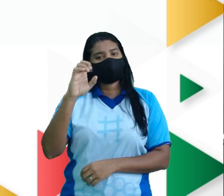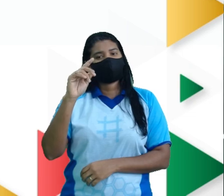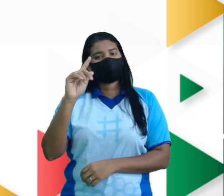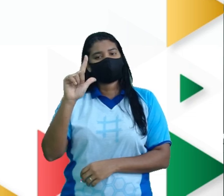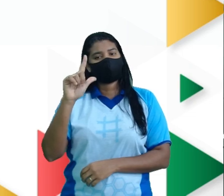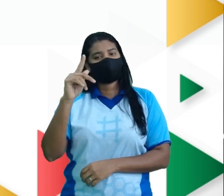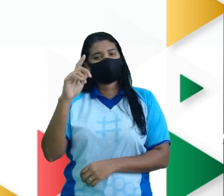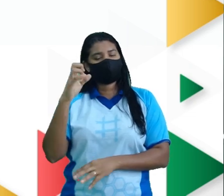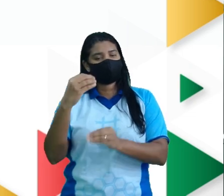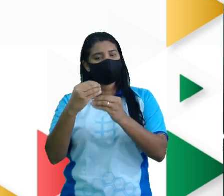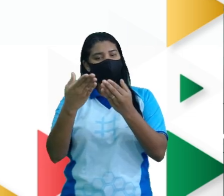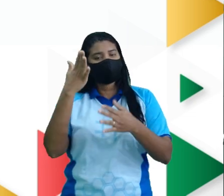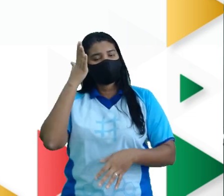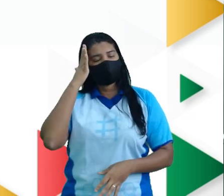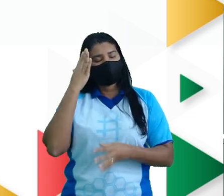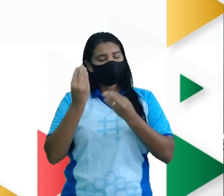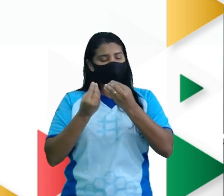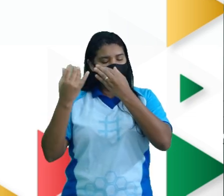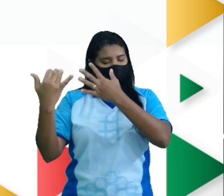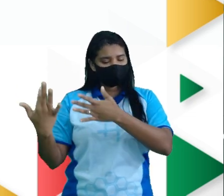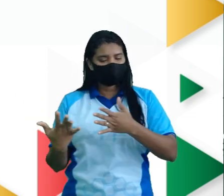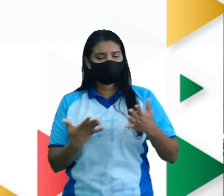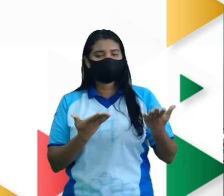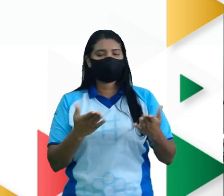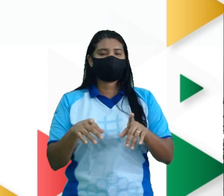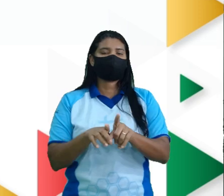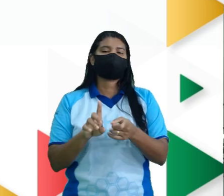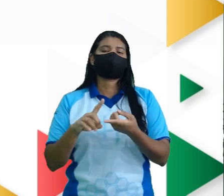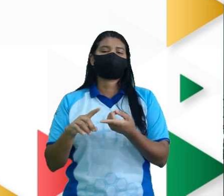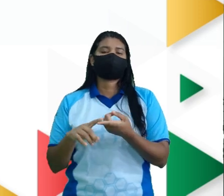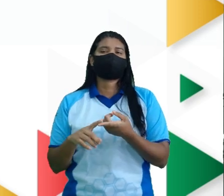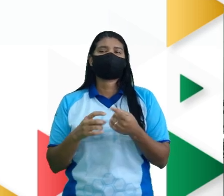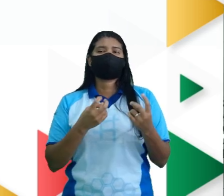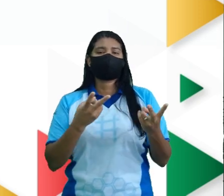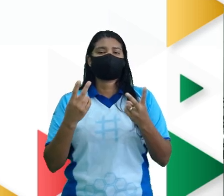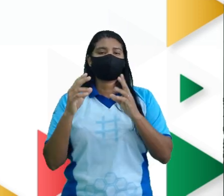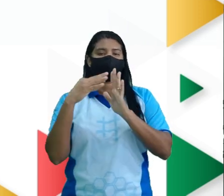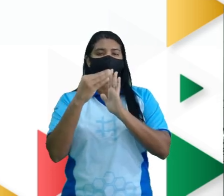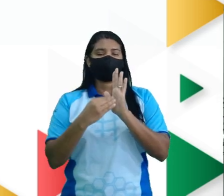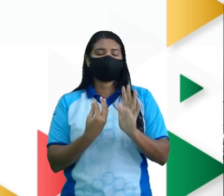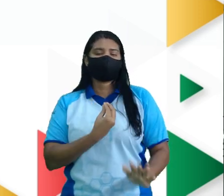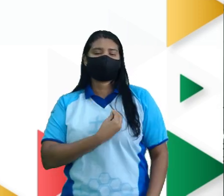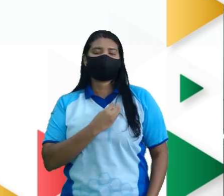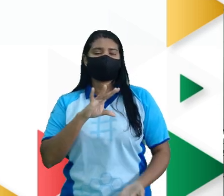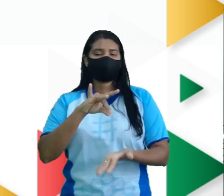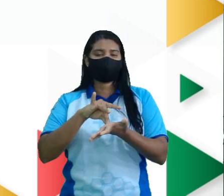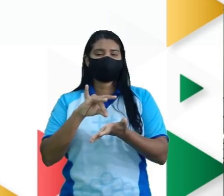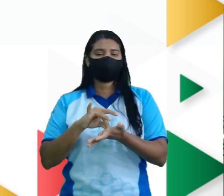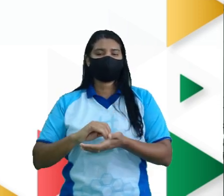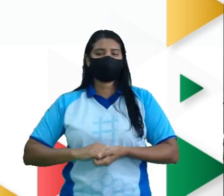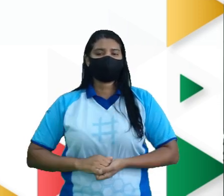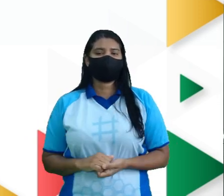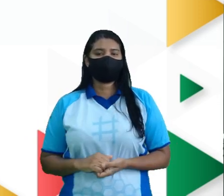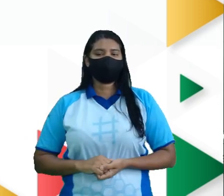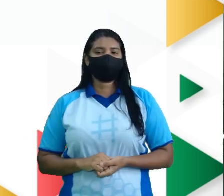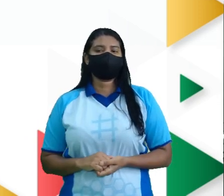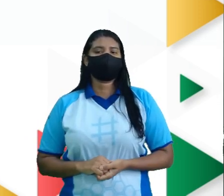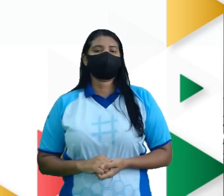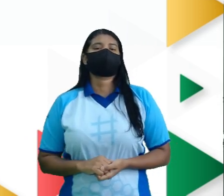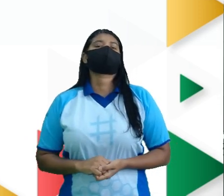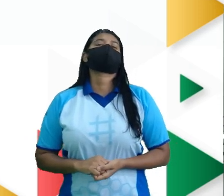que você entenda esses ângulos notáveis e que saiba a sua aplicação na vida real, ok? Está